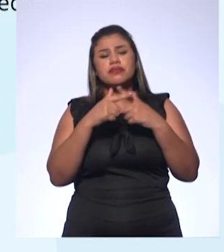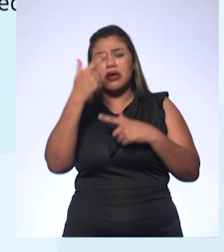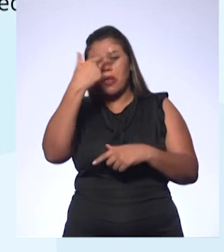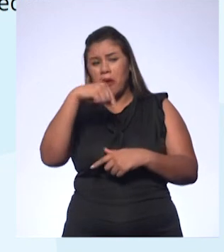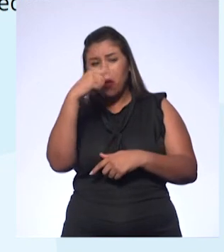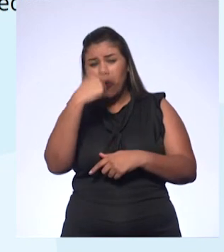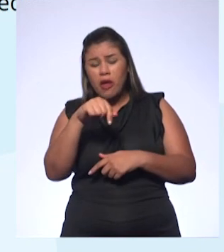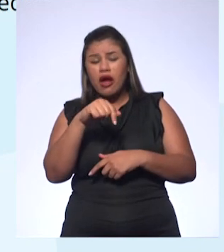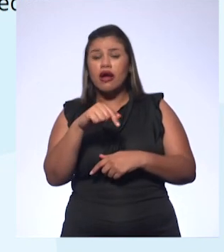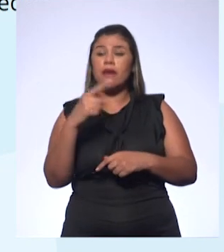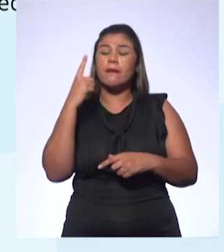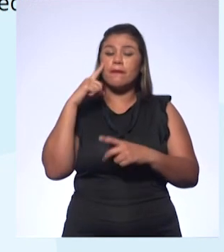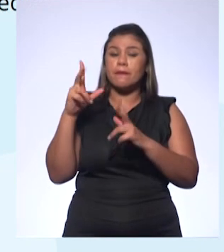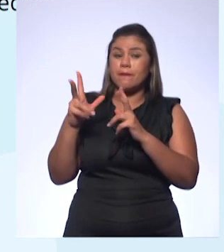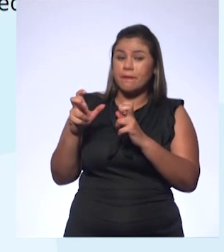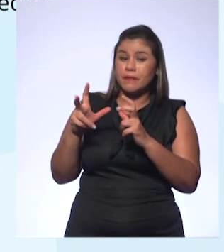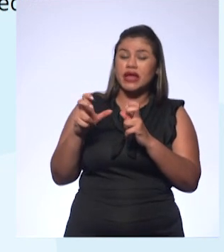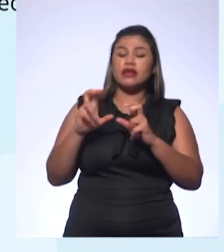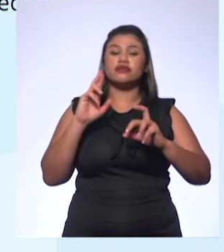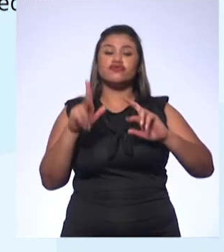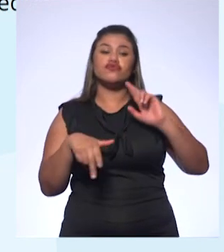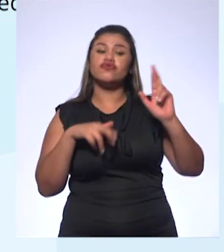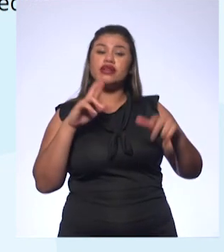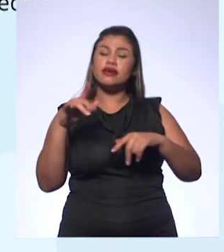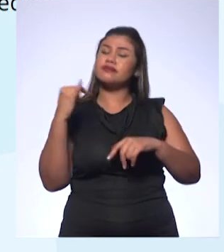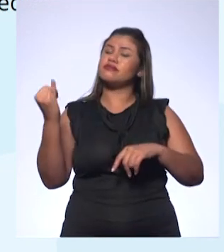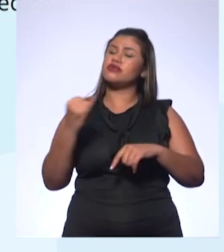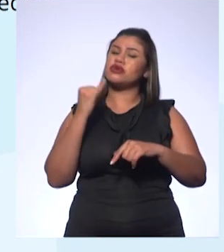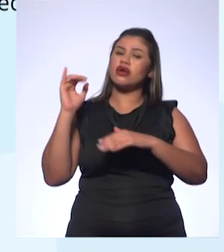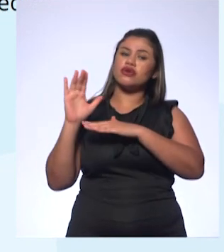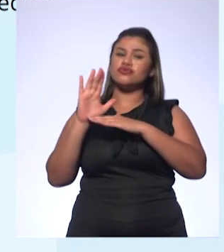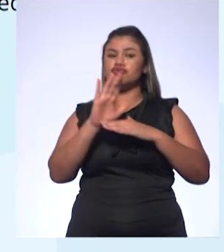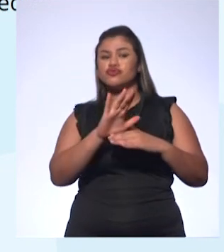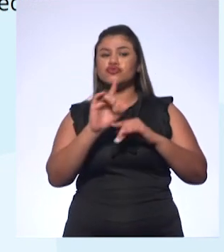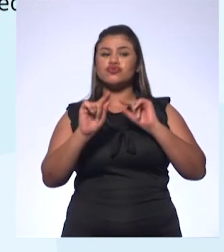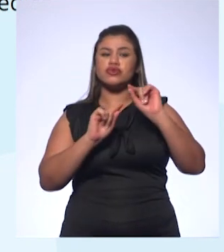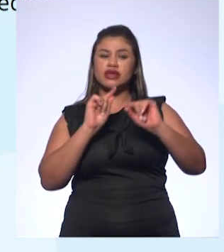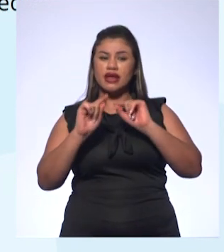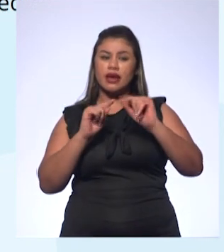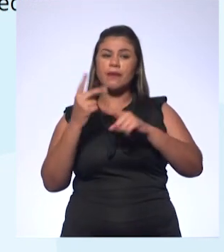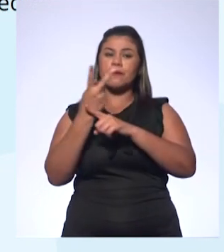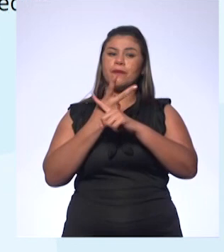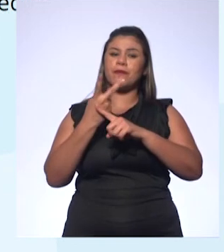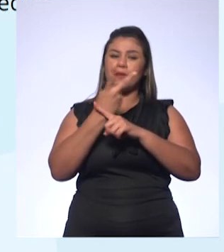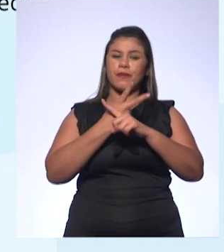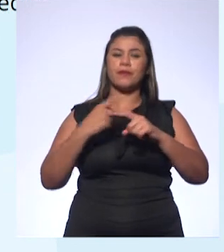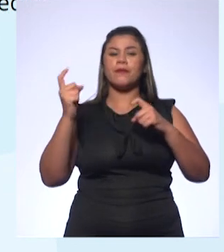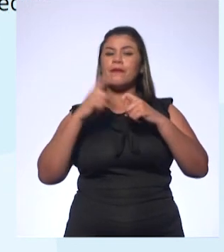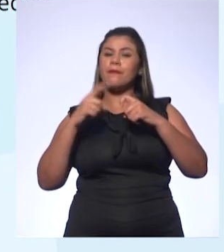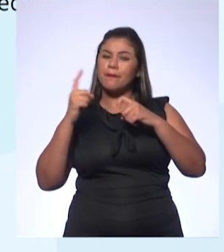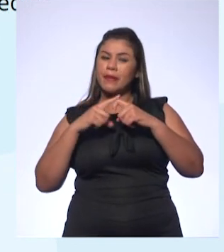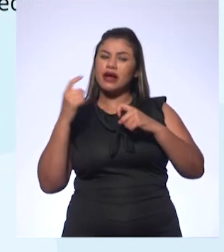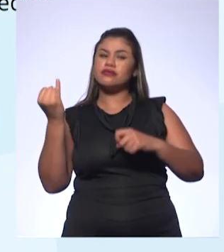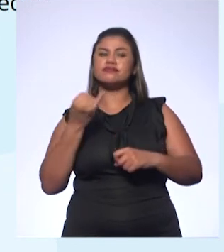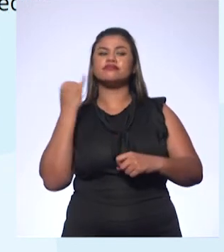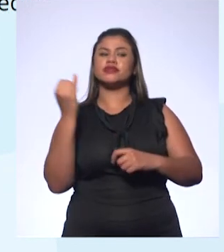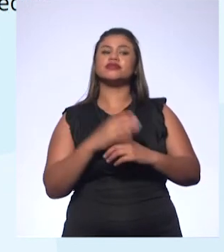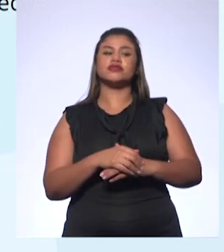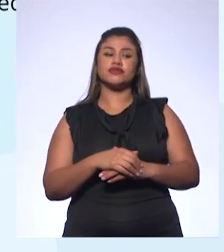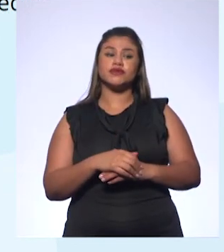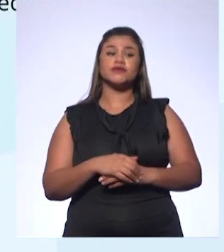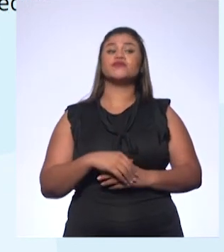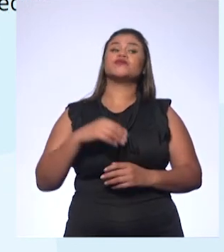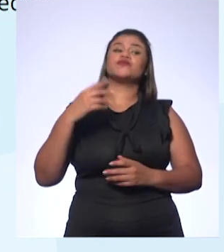Conhecer a diferença entre as infecções é essencial para saber quando procurar ajuda médica. Segundo o